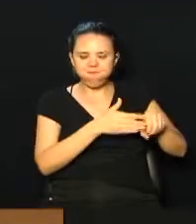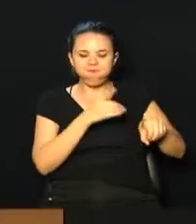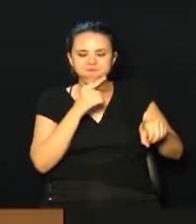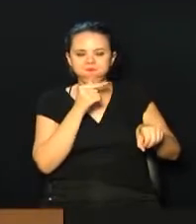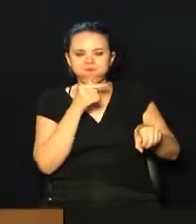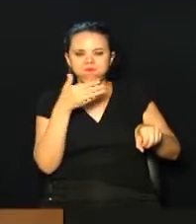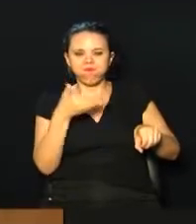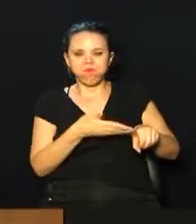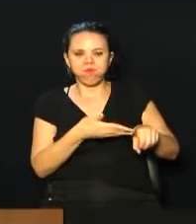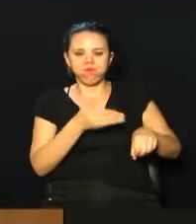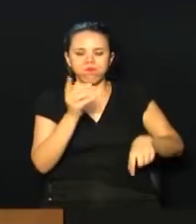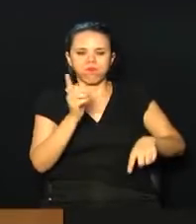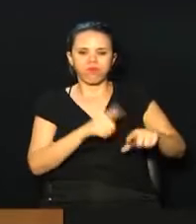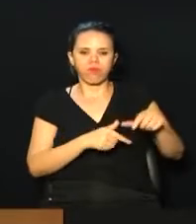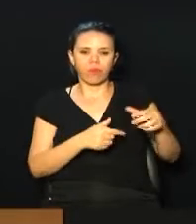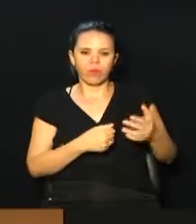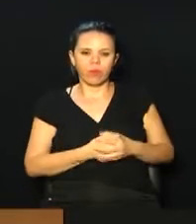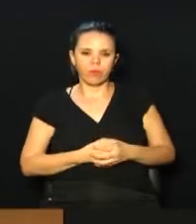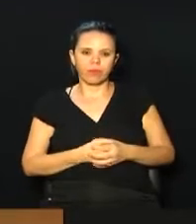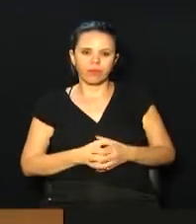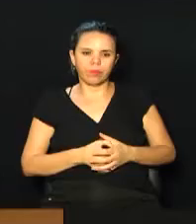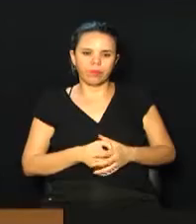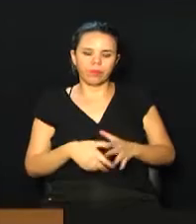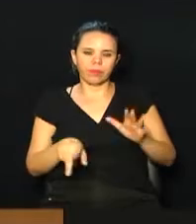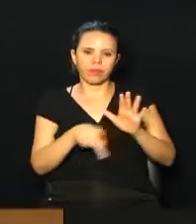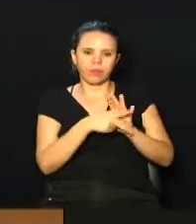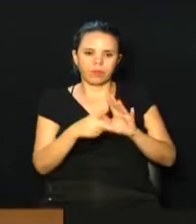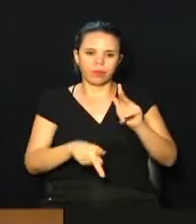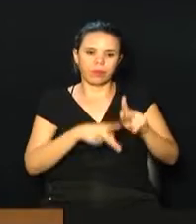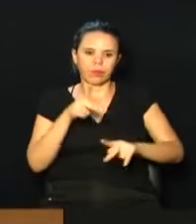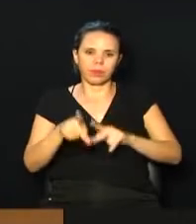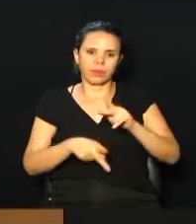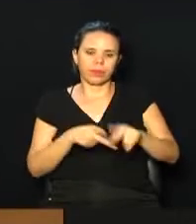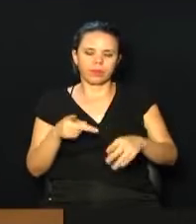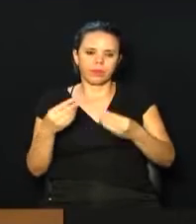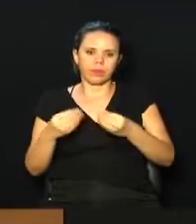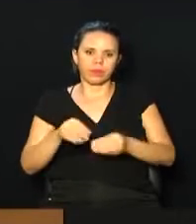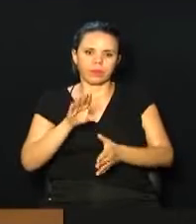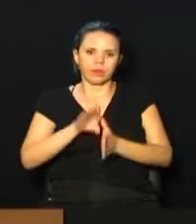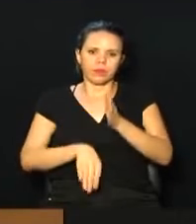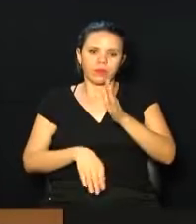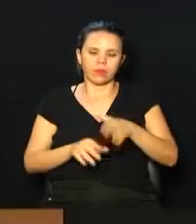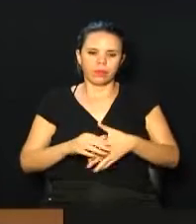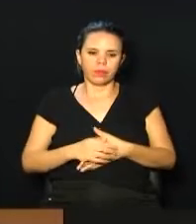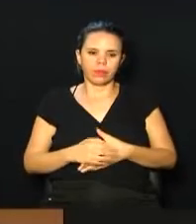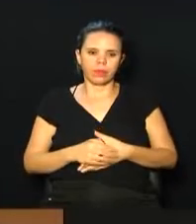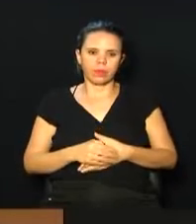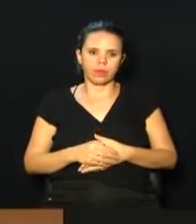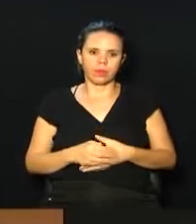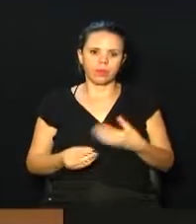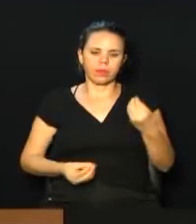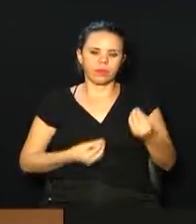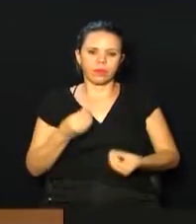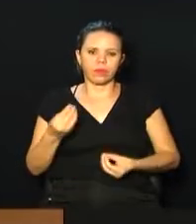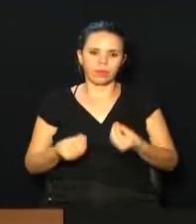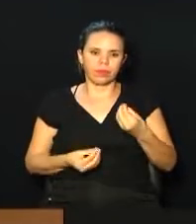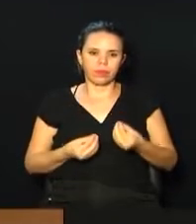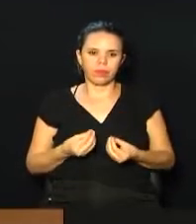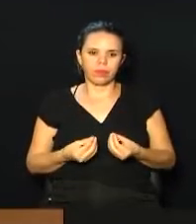através de objetos que a própria população atira aos córregos, como